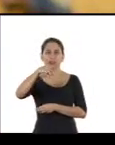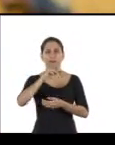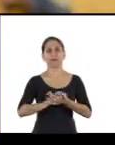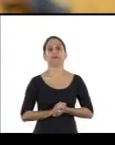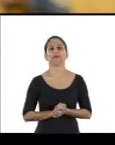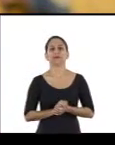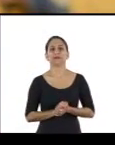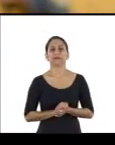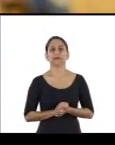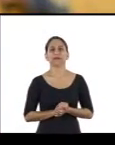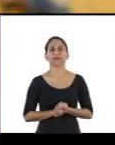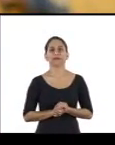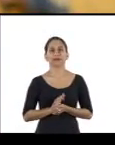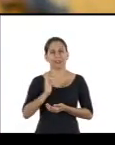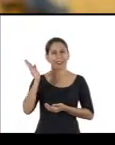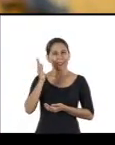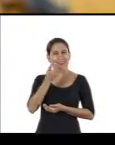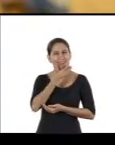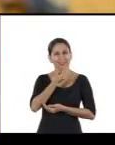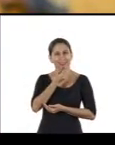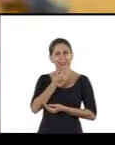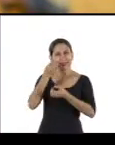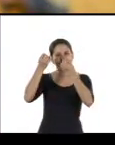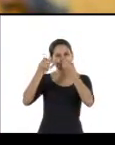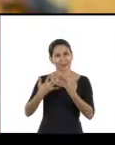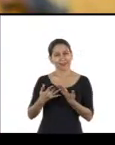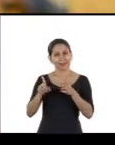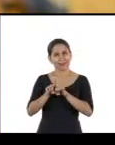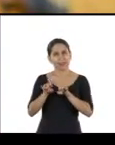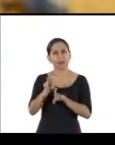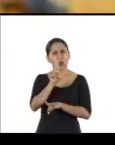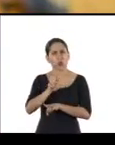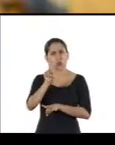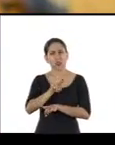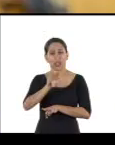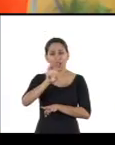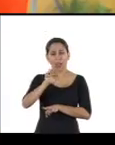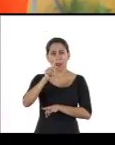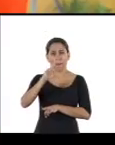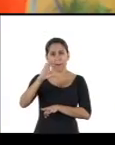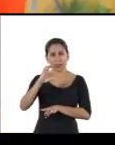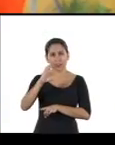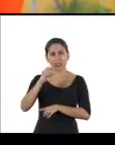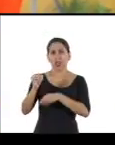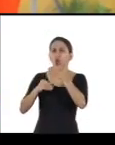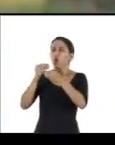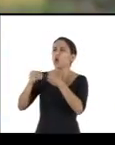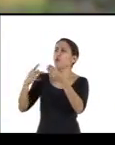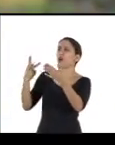O Benônimo estava me falando que também é importante hierarquizar os equipamentos de proteção coletiva. Como é que isso